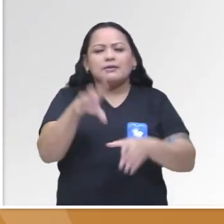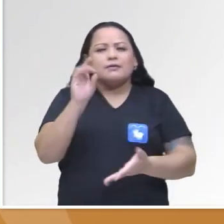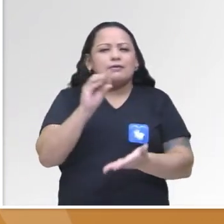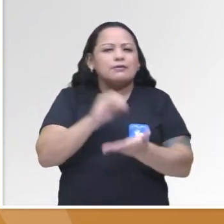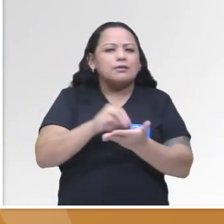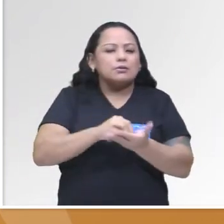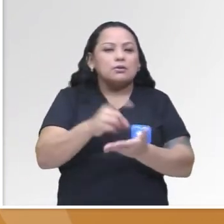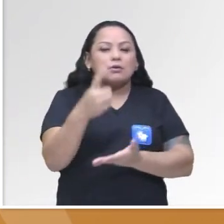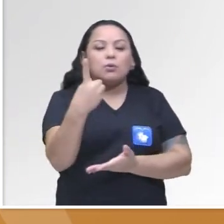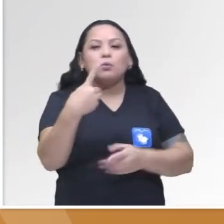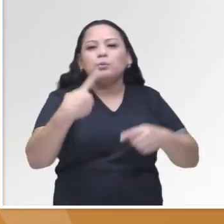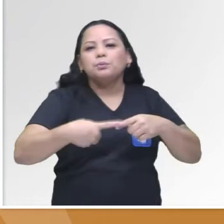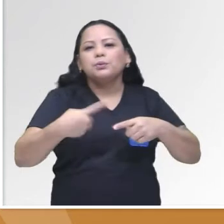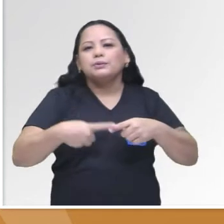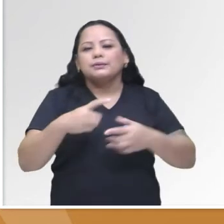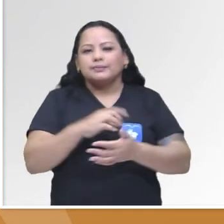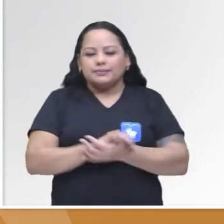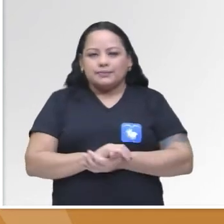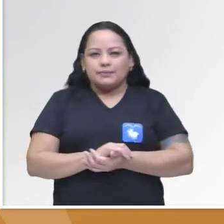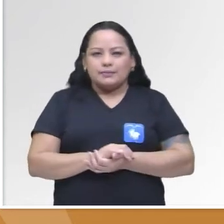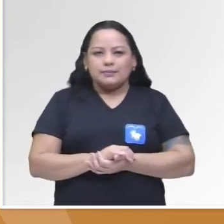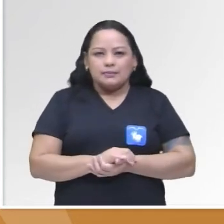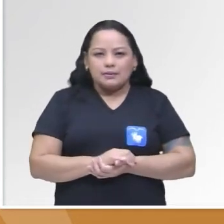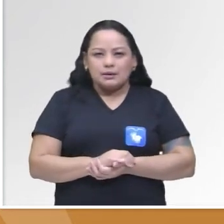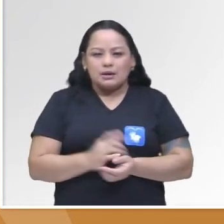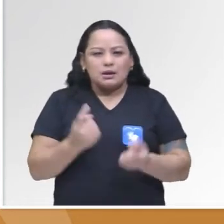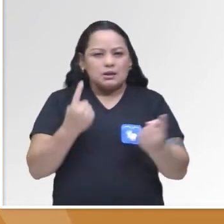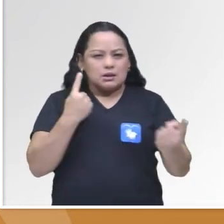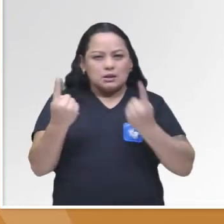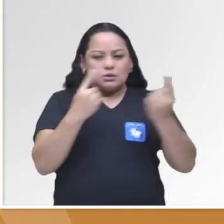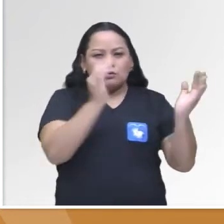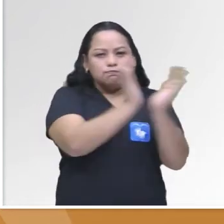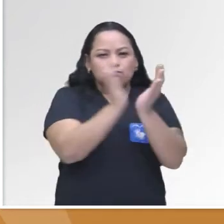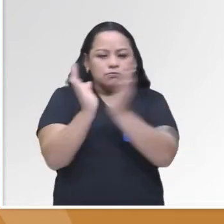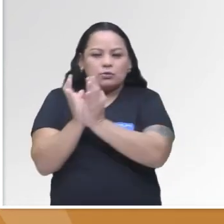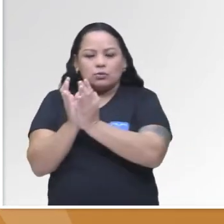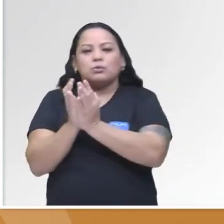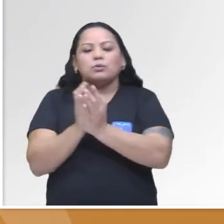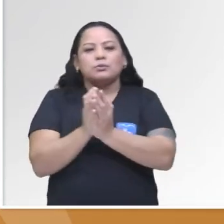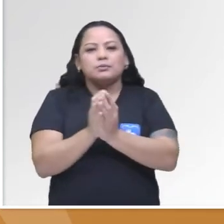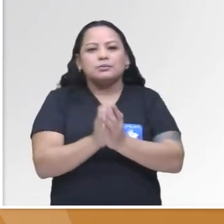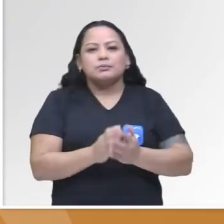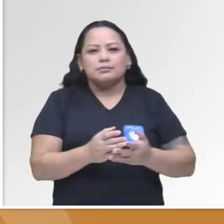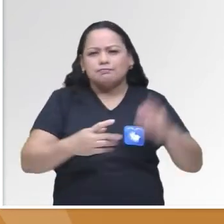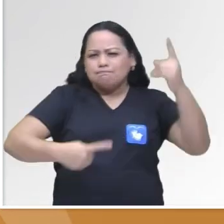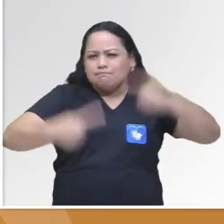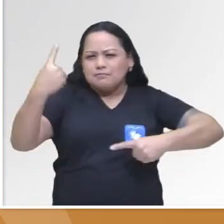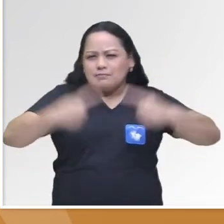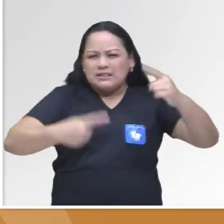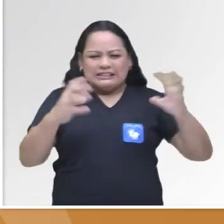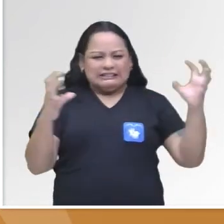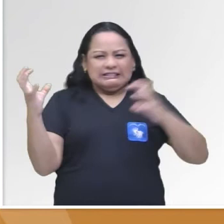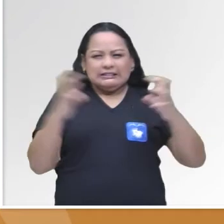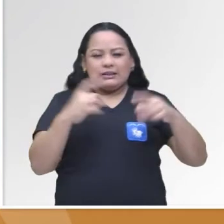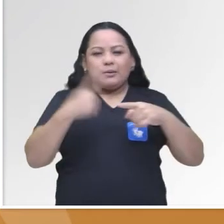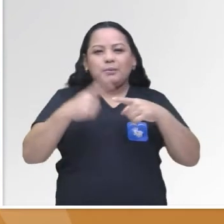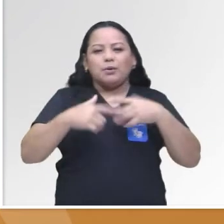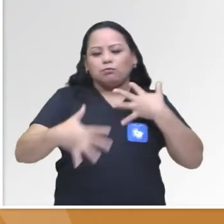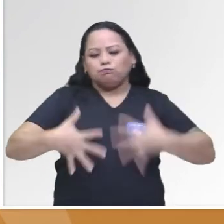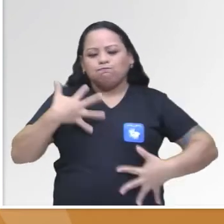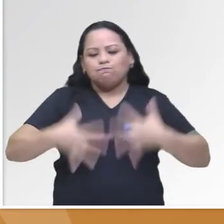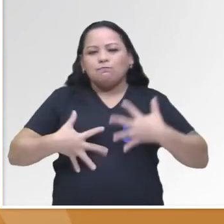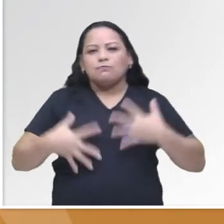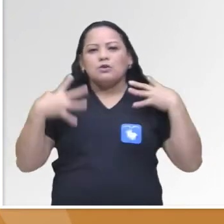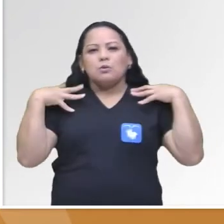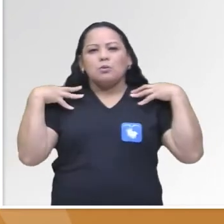um motivo para que esses dois grupamentos que se reuniram entrassem em confronto direto com as forças do governo.